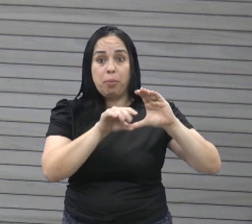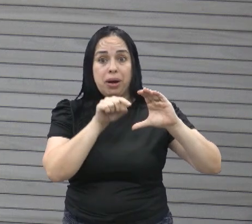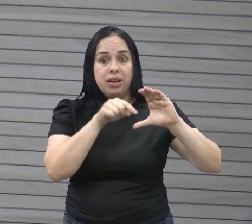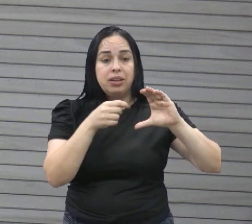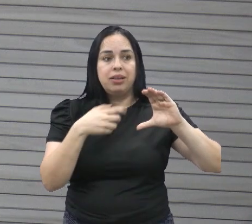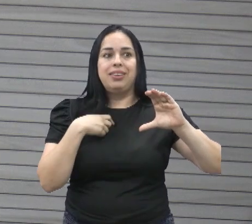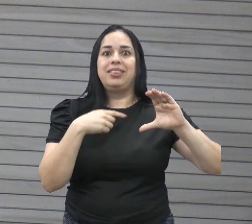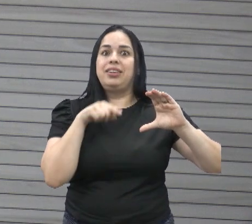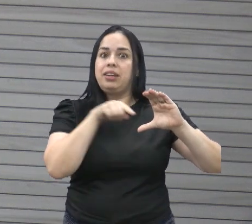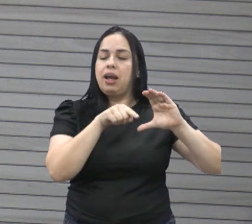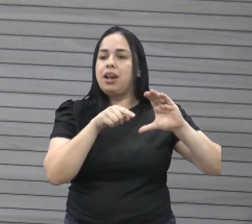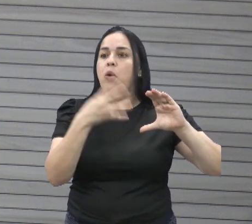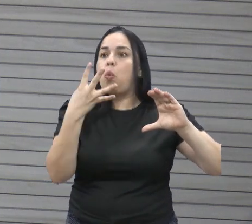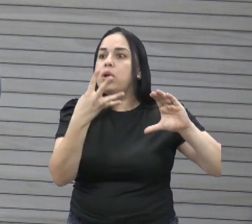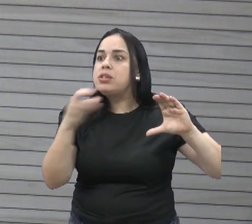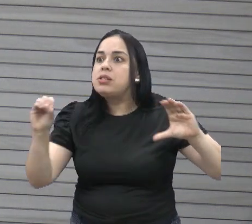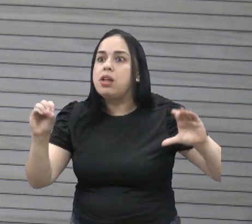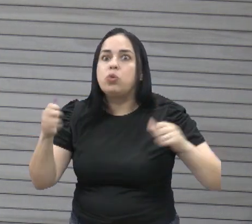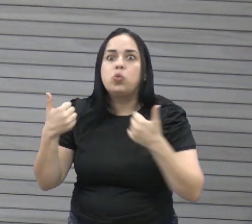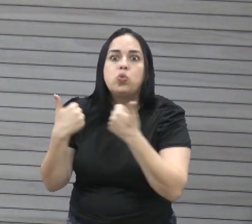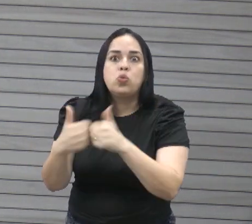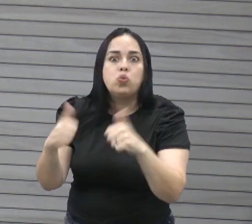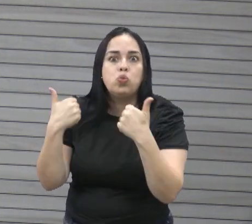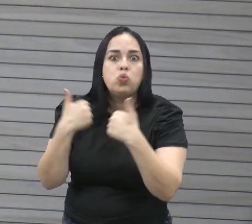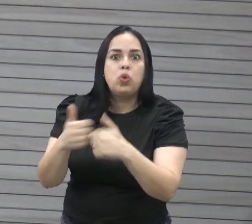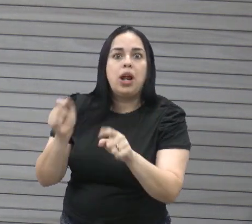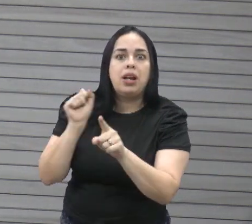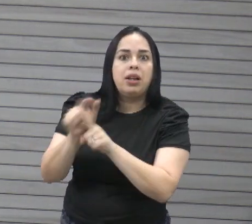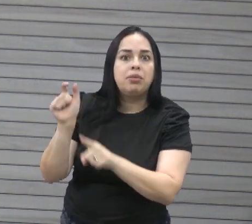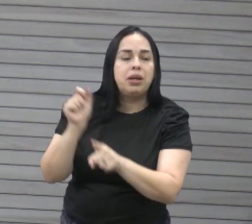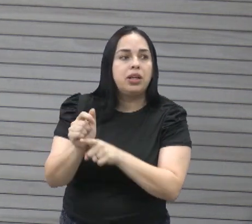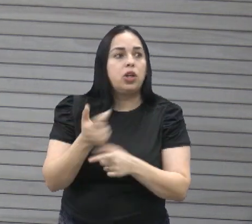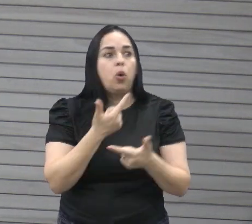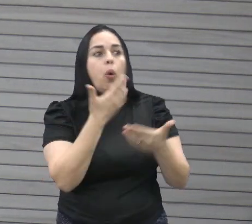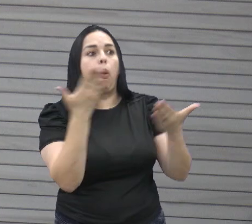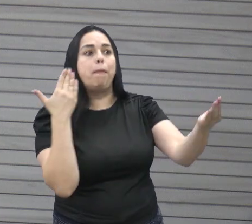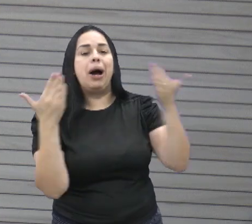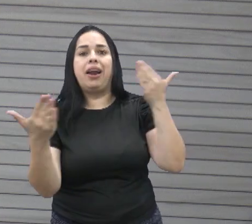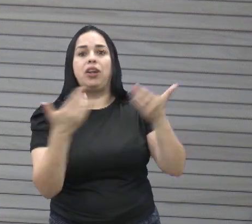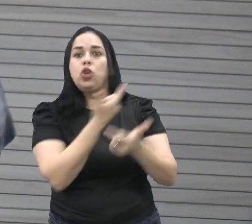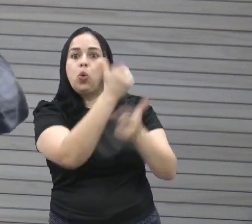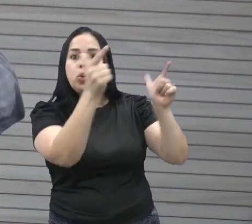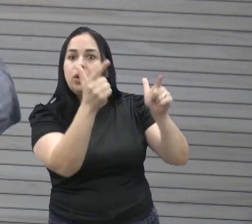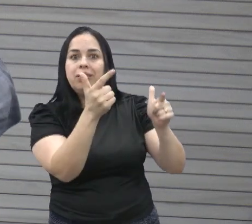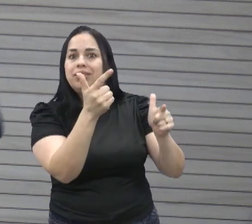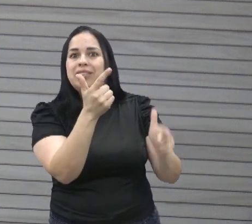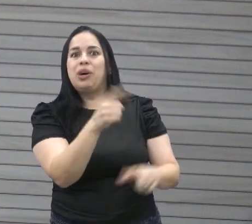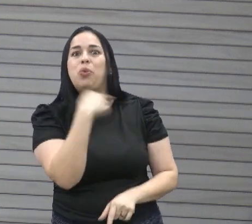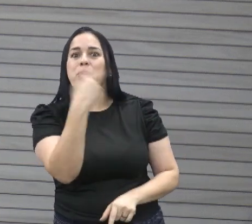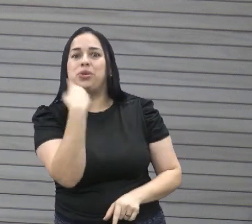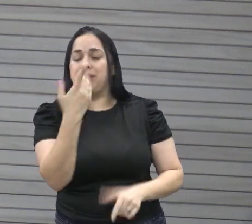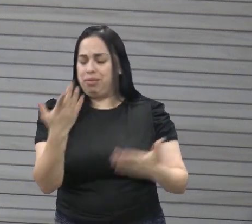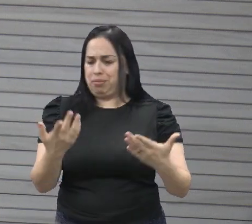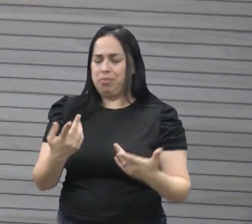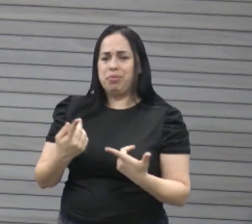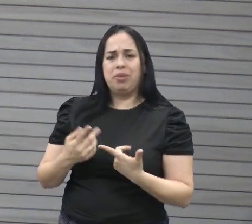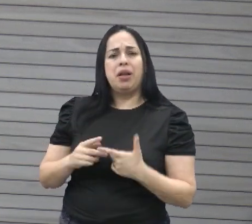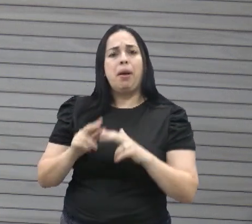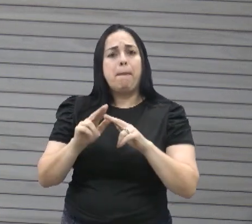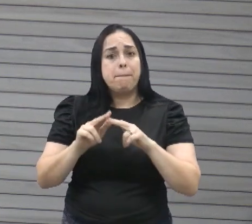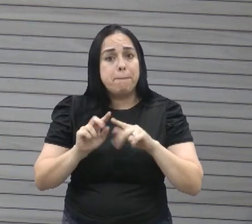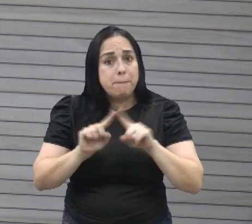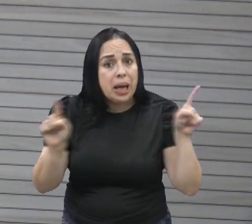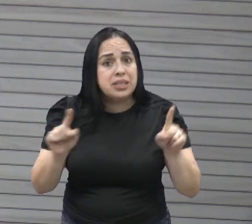aluguel de 400 ônibus, que não deu certo em lugar nenhum. A gente espera que possa ter um edital que dê